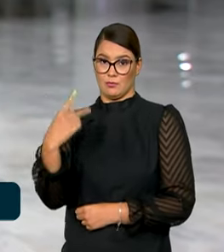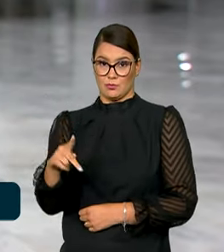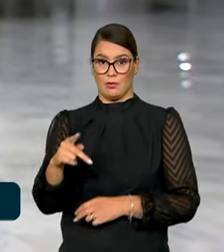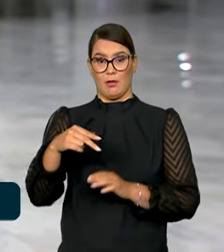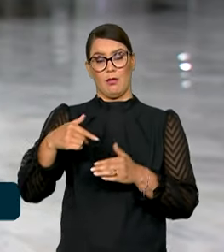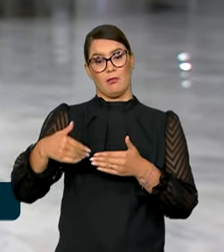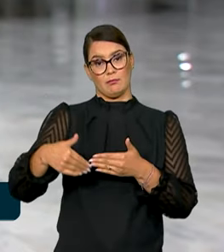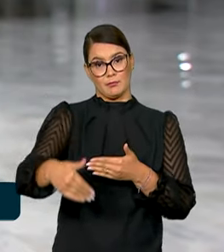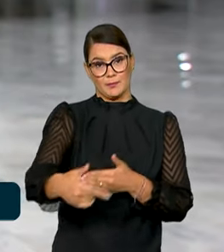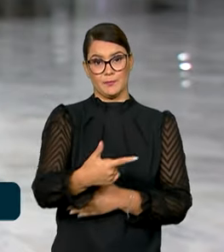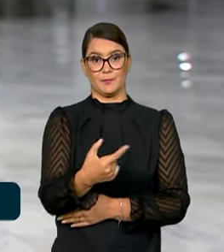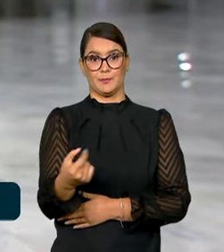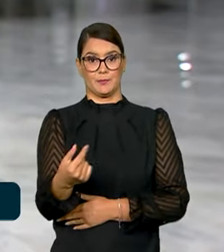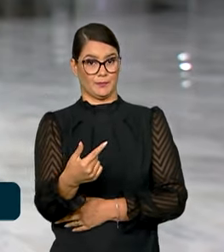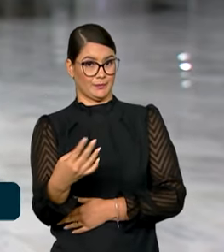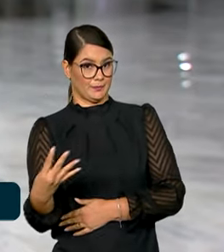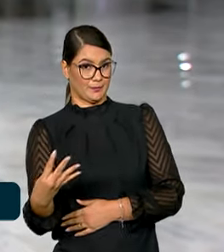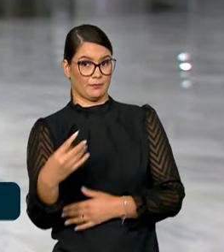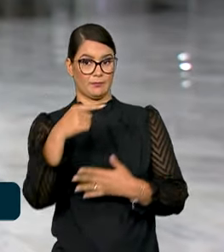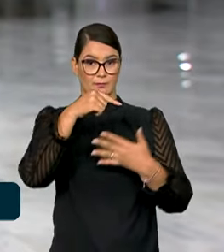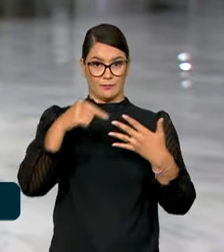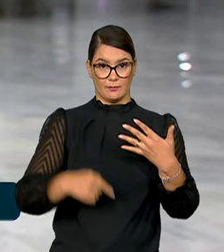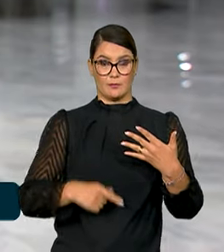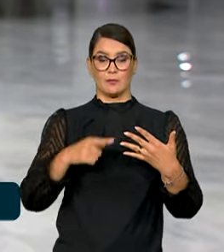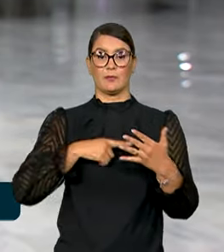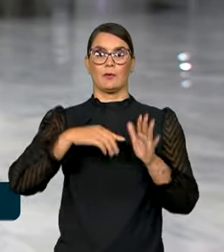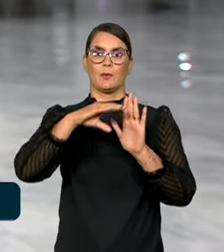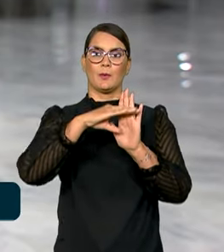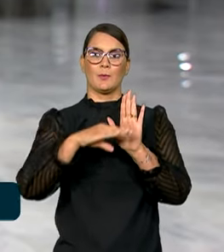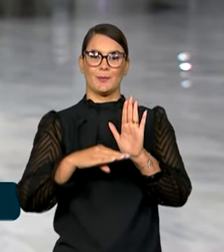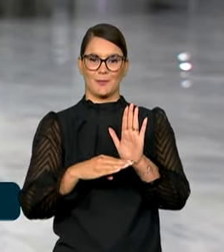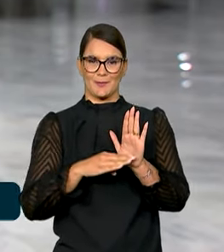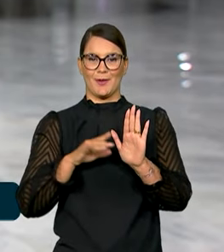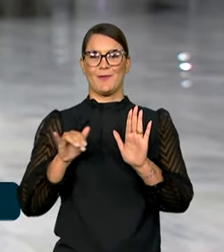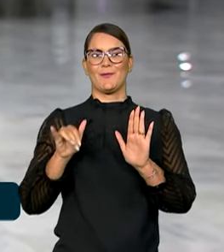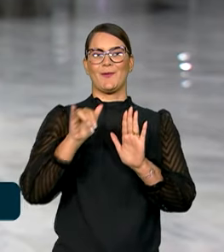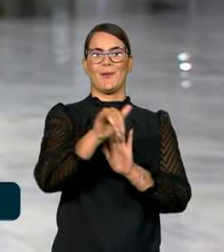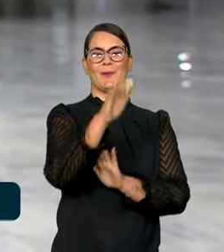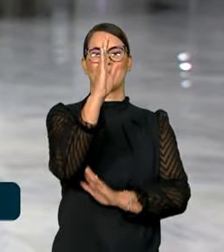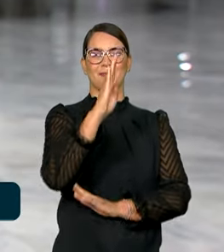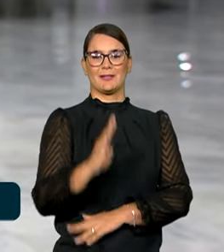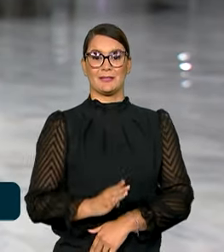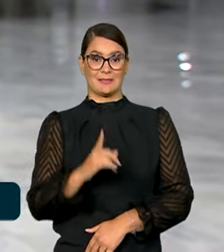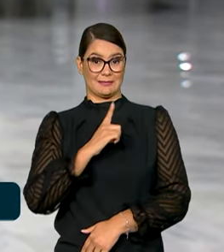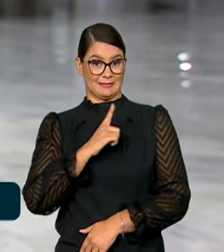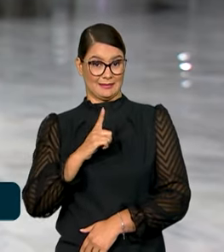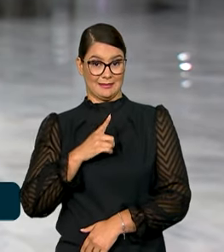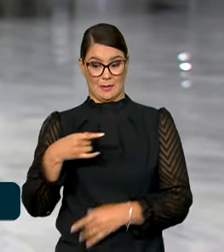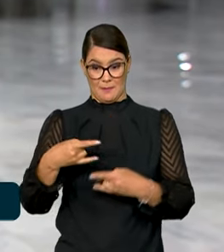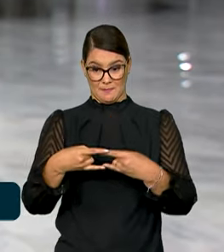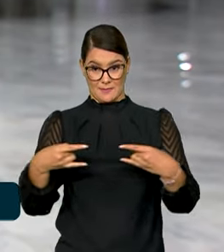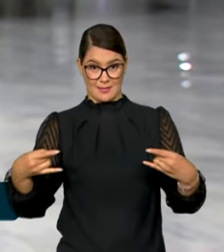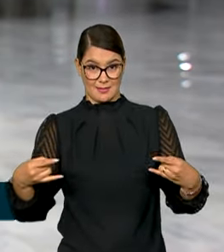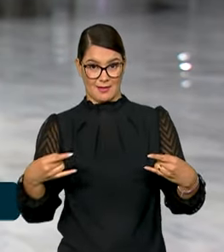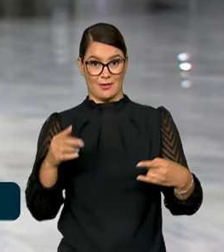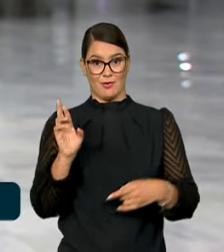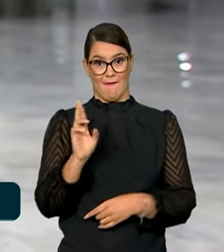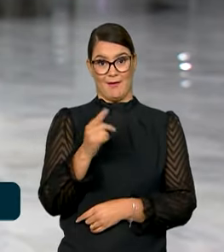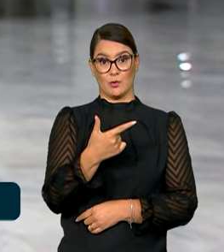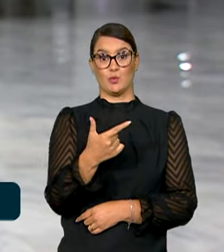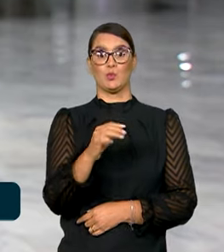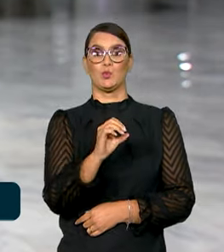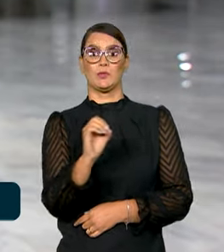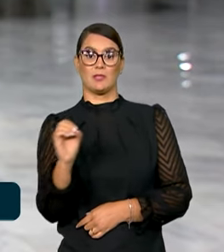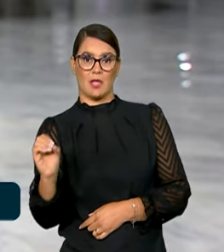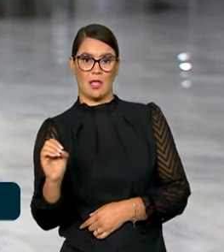para 2024. E entre elas está o programa Voa Brasil, que vai disponibilizar passagens a R$ 200